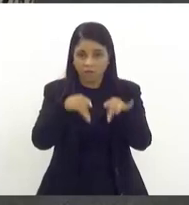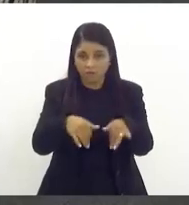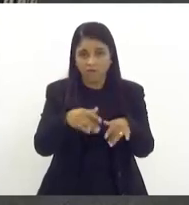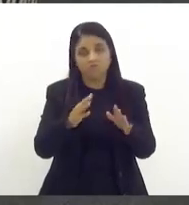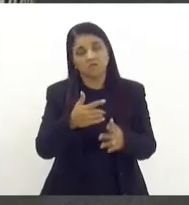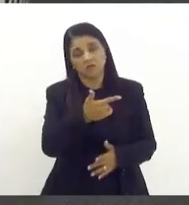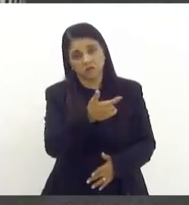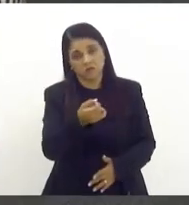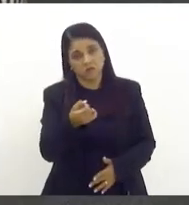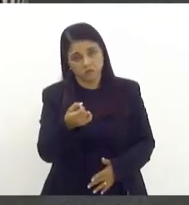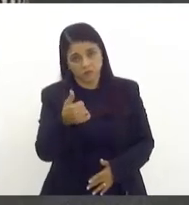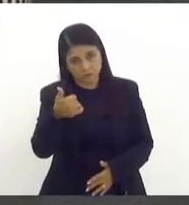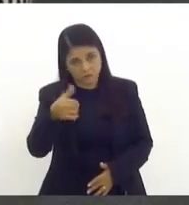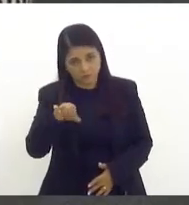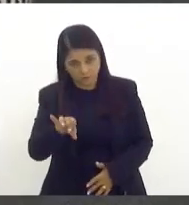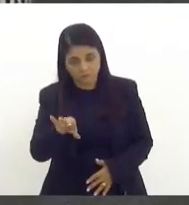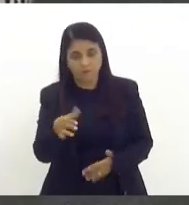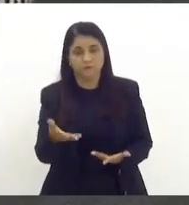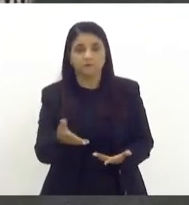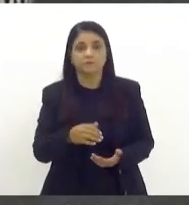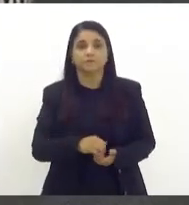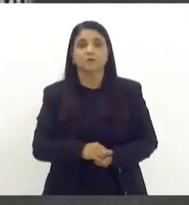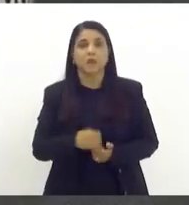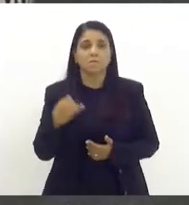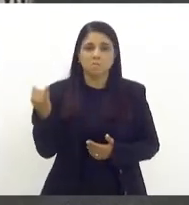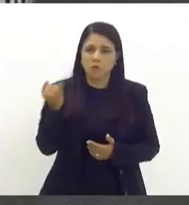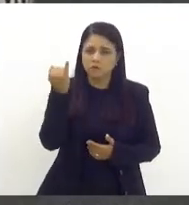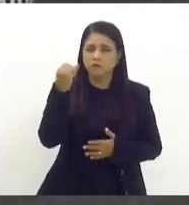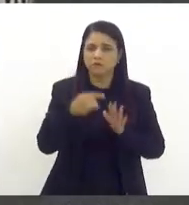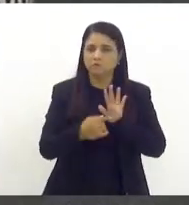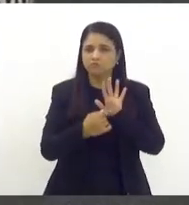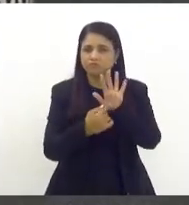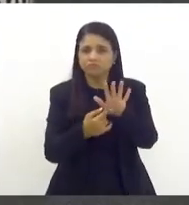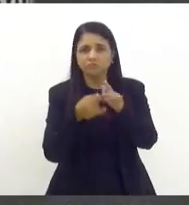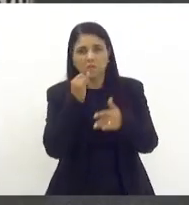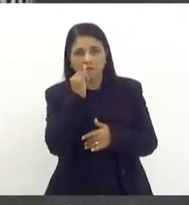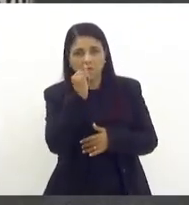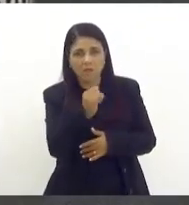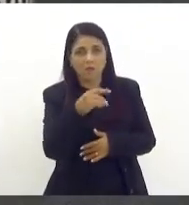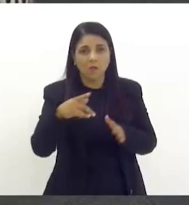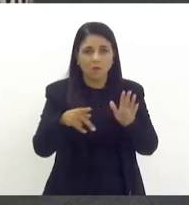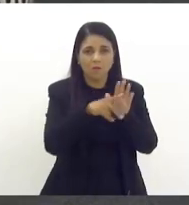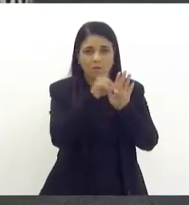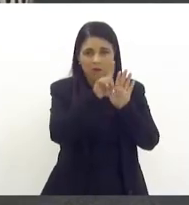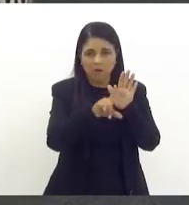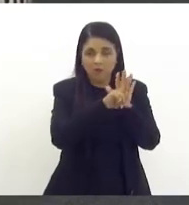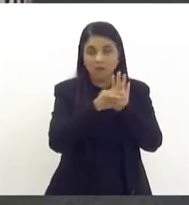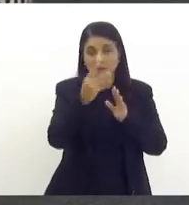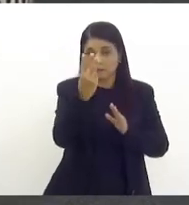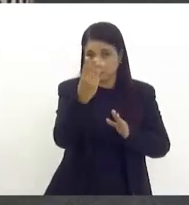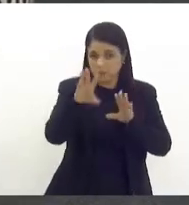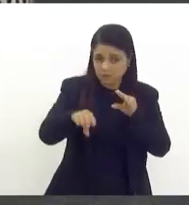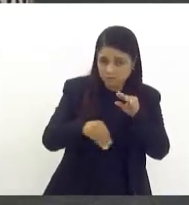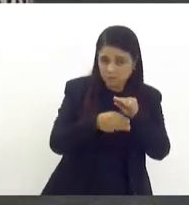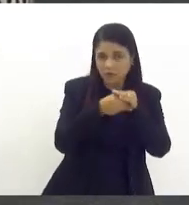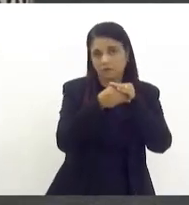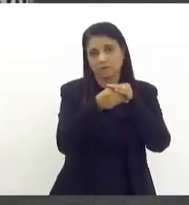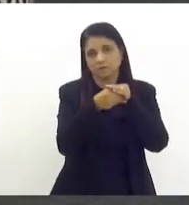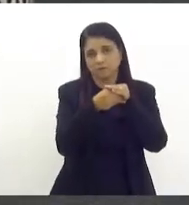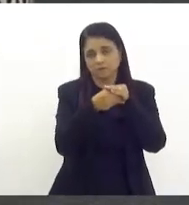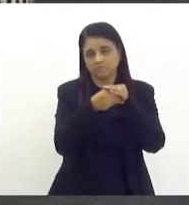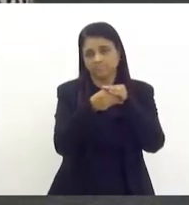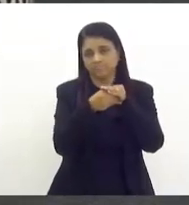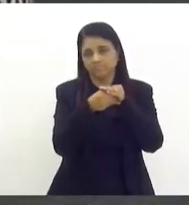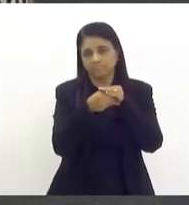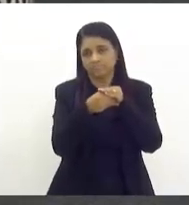E aí é importante ressaltar que o PL recebeu três emendas e nesse